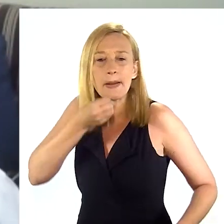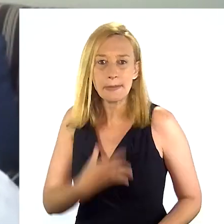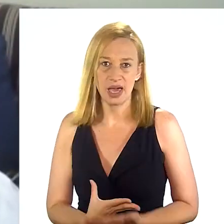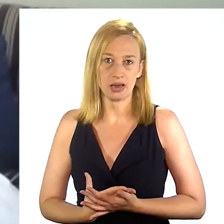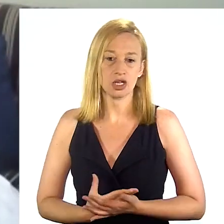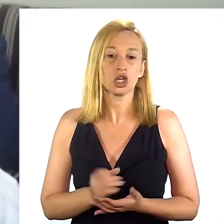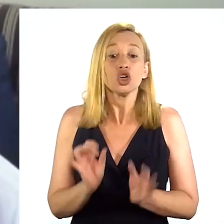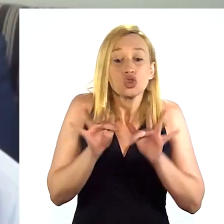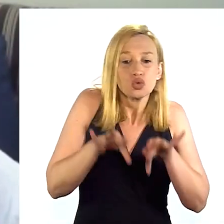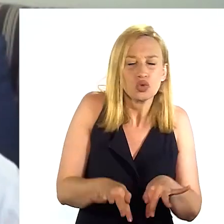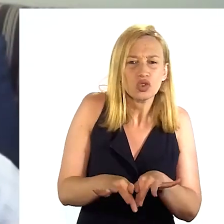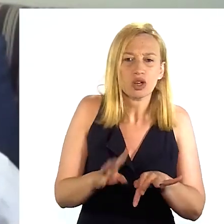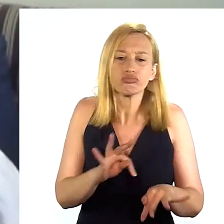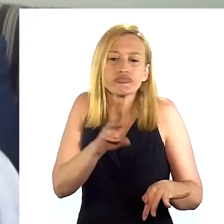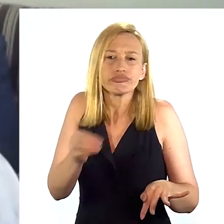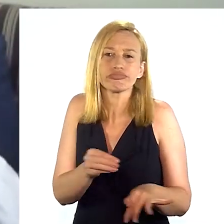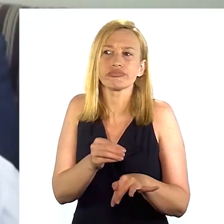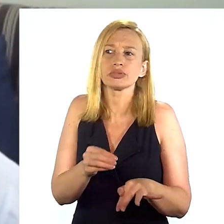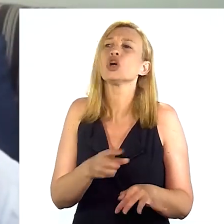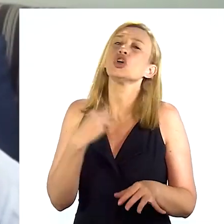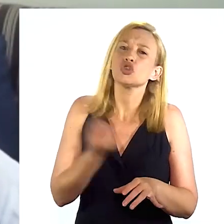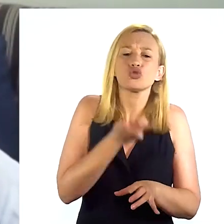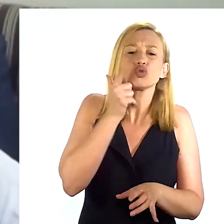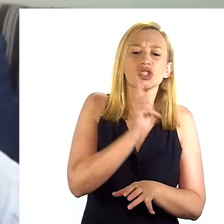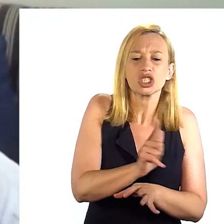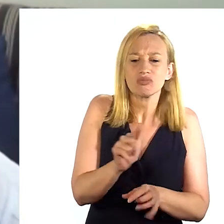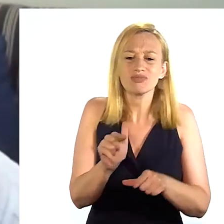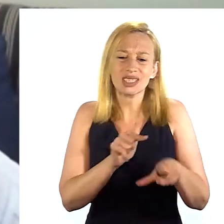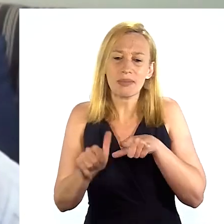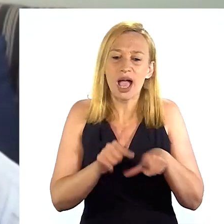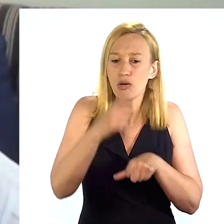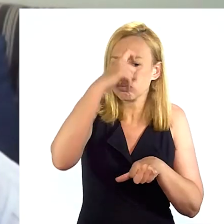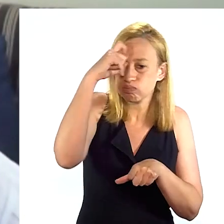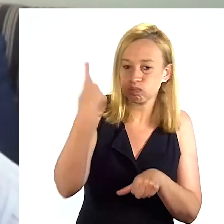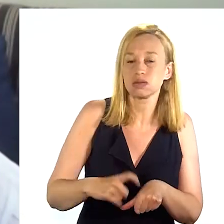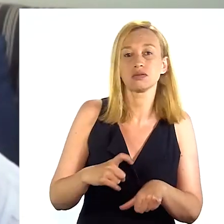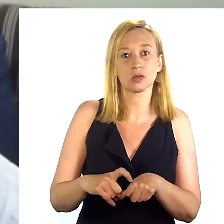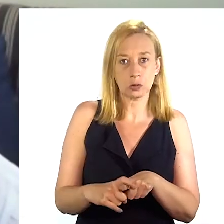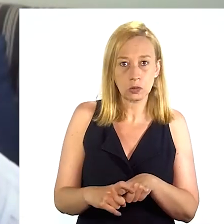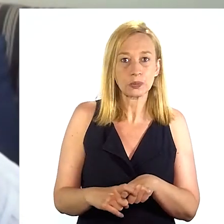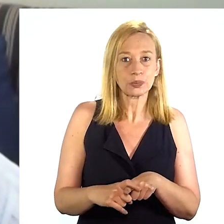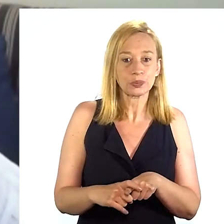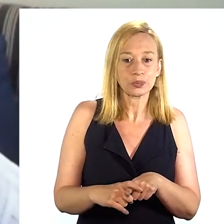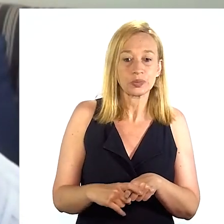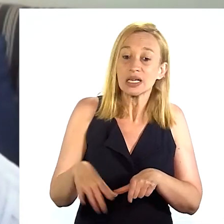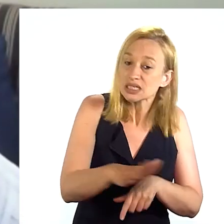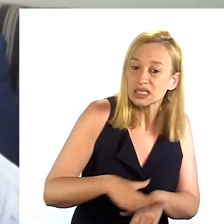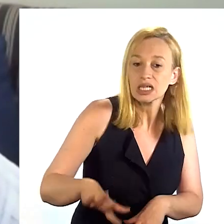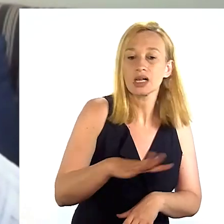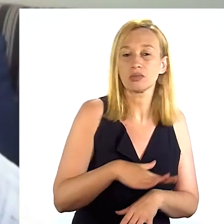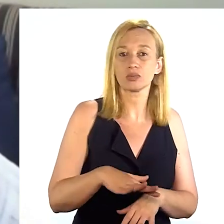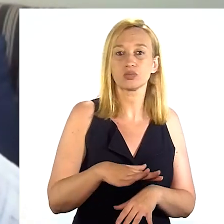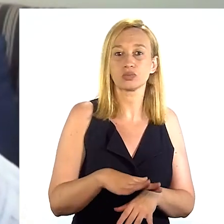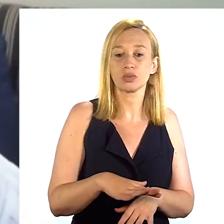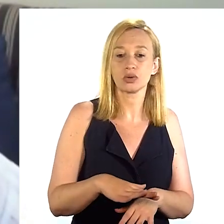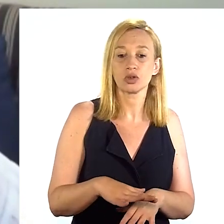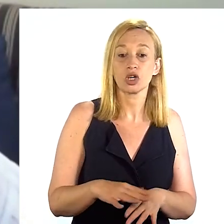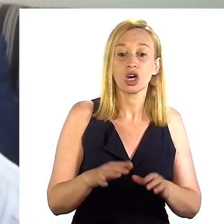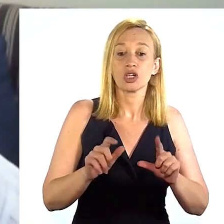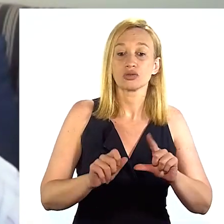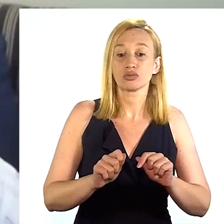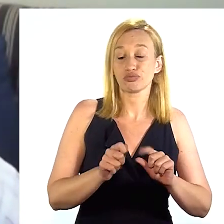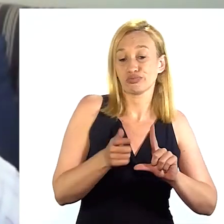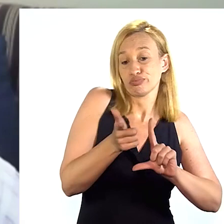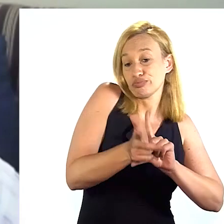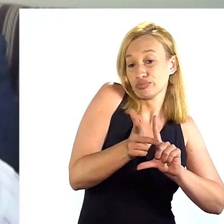bem. E, no final das contas, nós conseguimos trabalhar muito nesse campo,